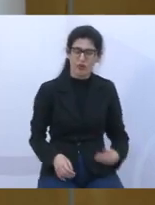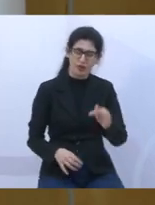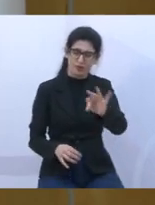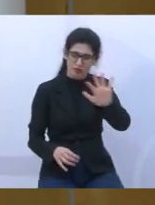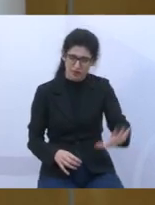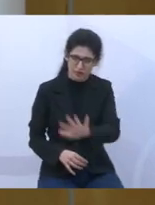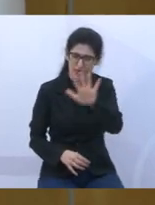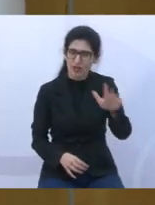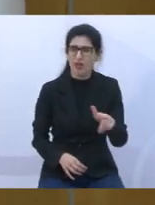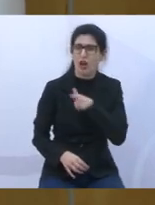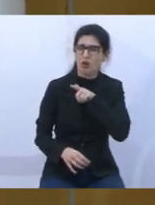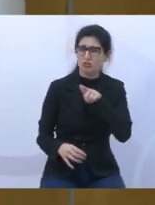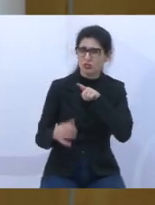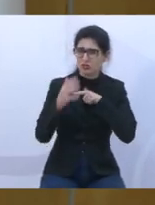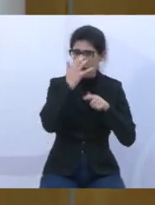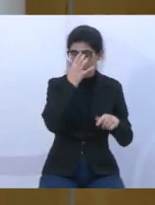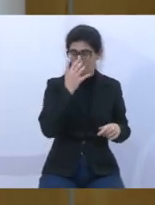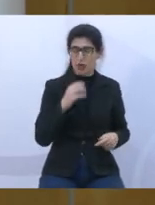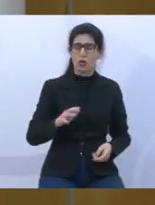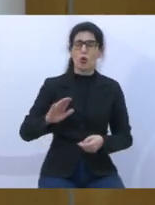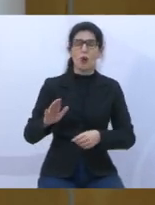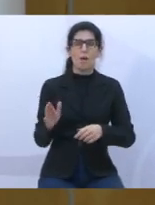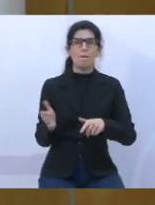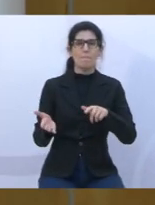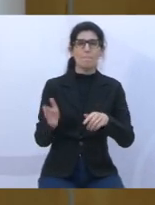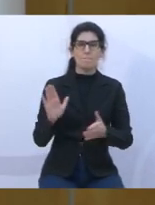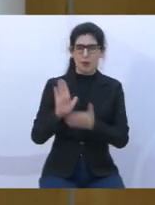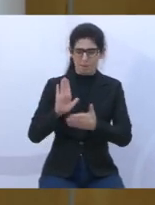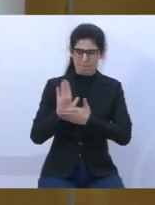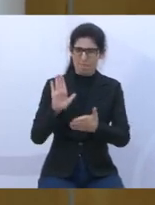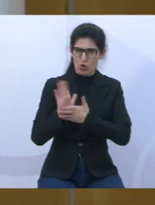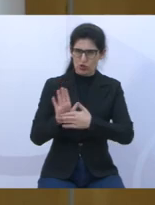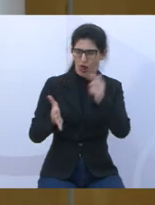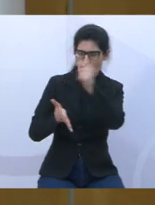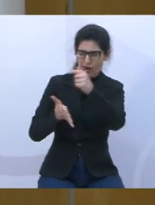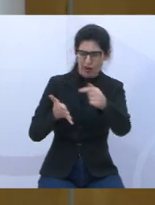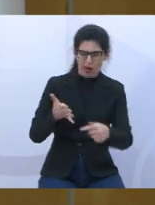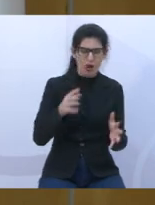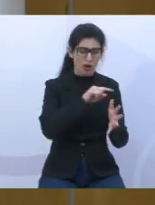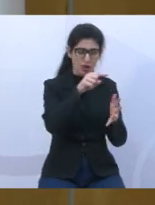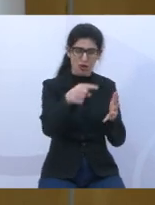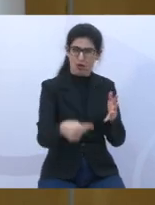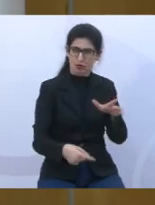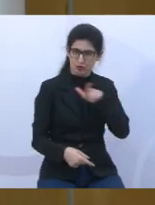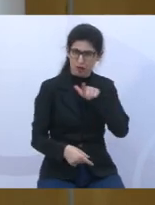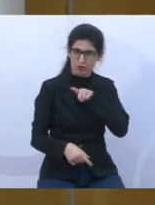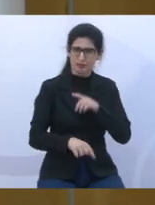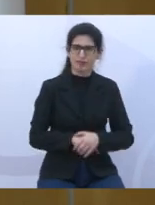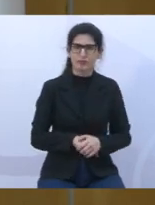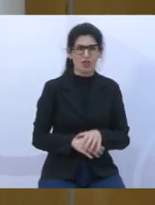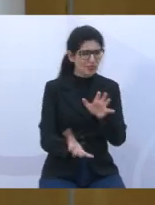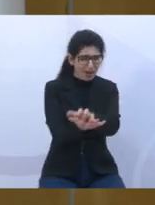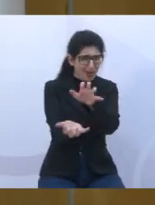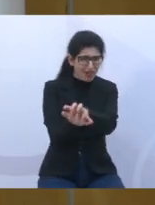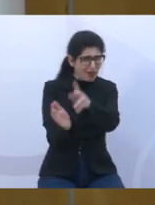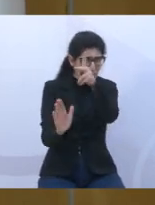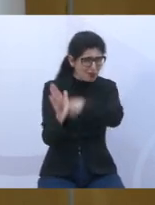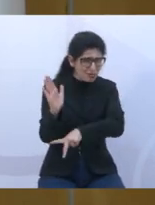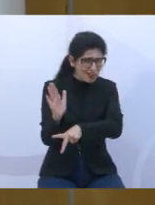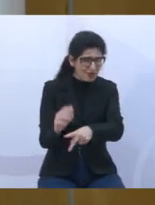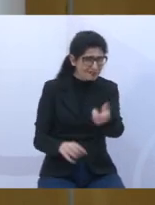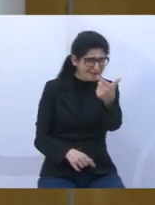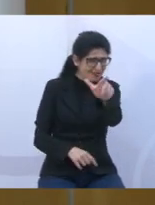catálogo de projetos disponíveis para as cidades eu não vejo assim já querem falar de um projeto desse